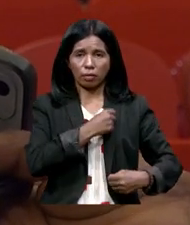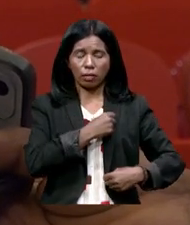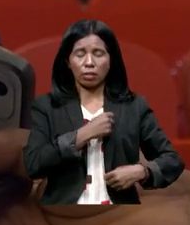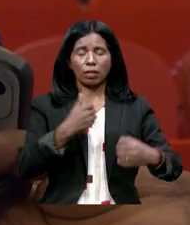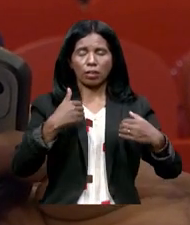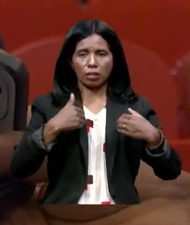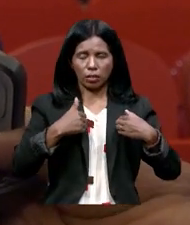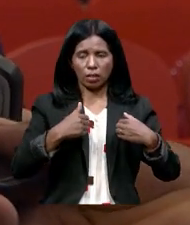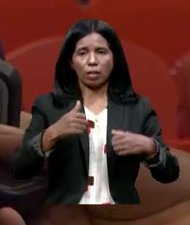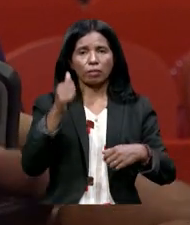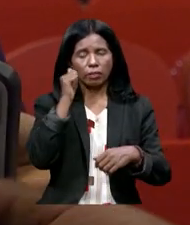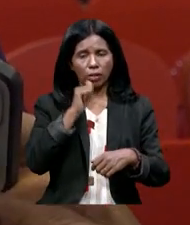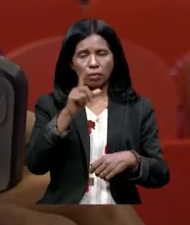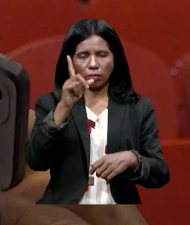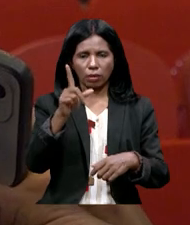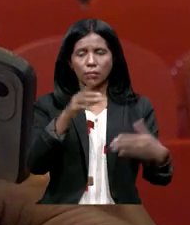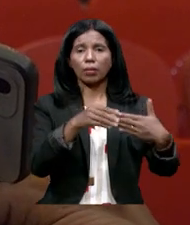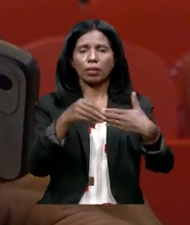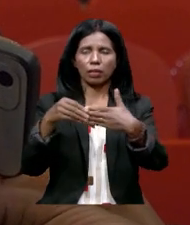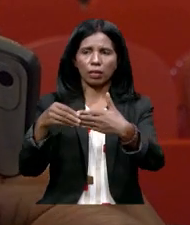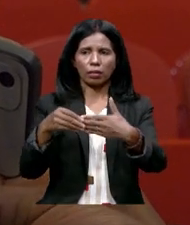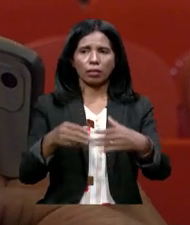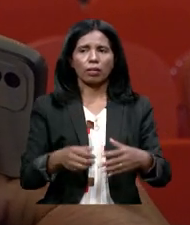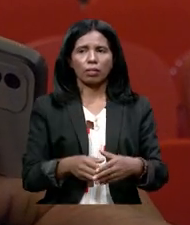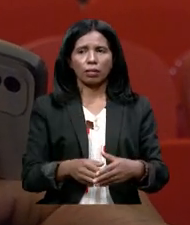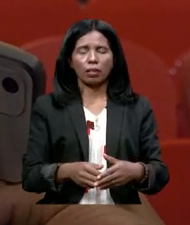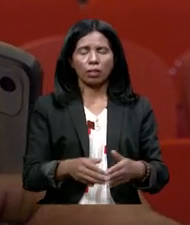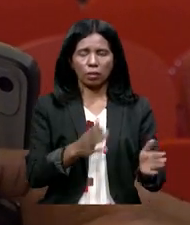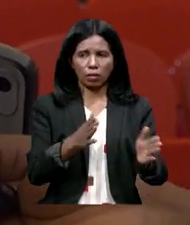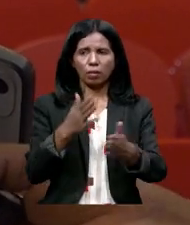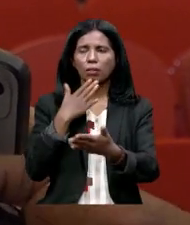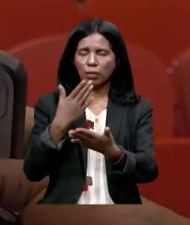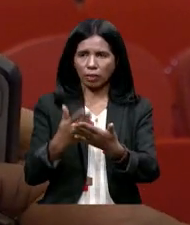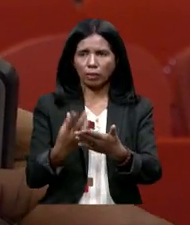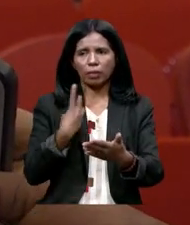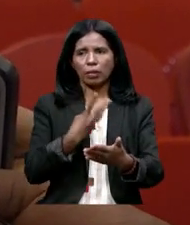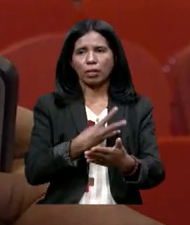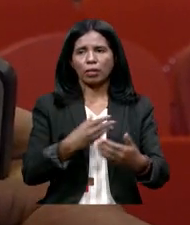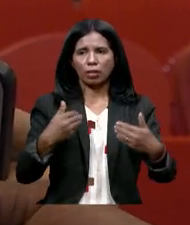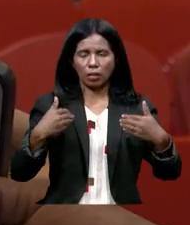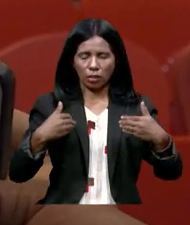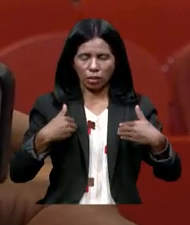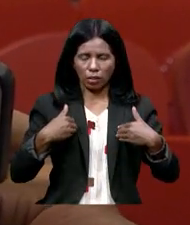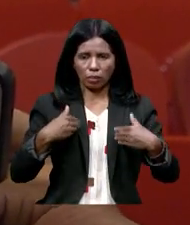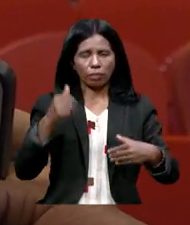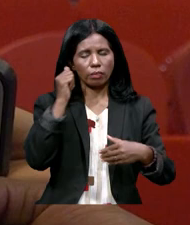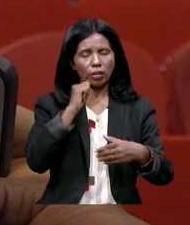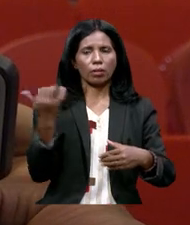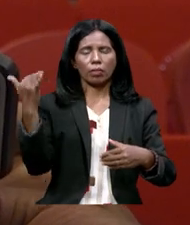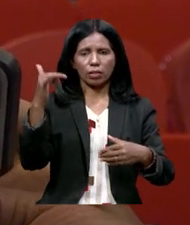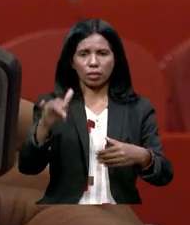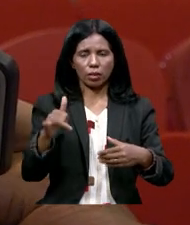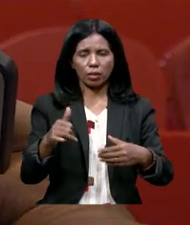Senhora Marquita da Cunha. Era que nem progresso não bem aqui. E tem a pilota feto será. E